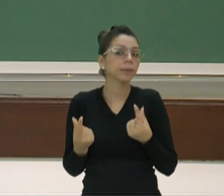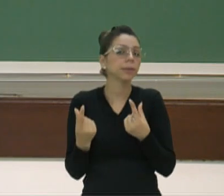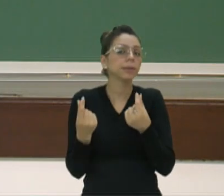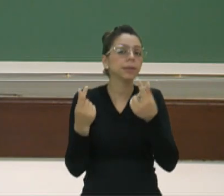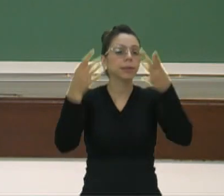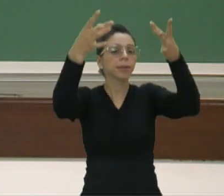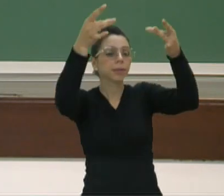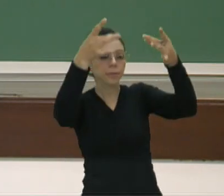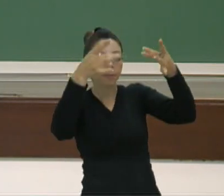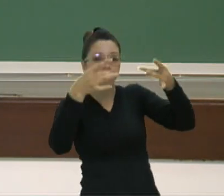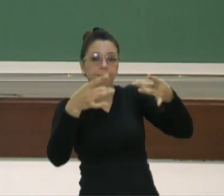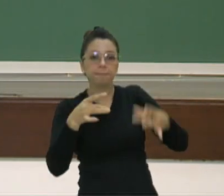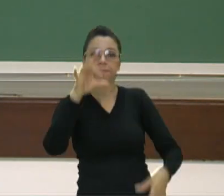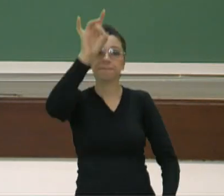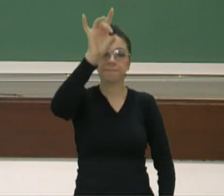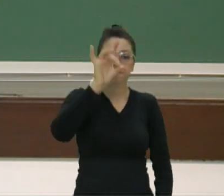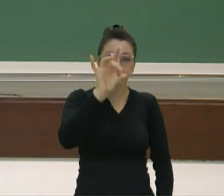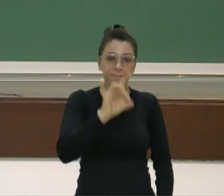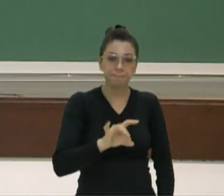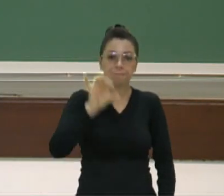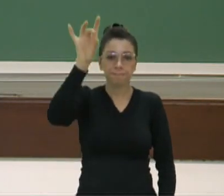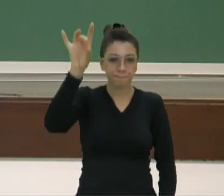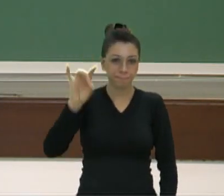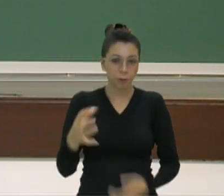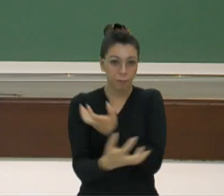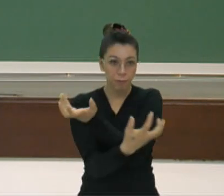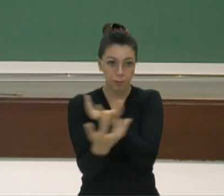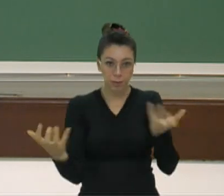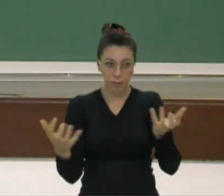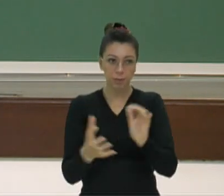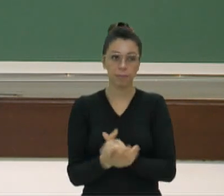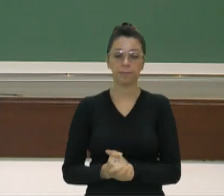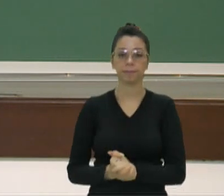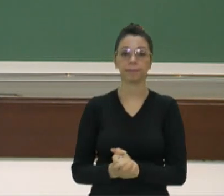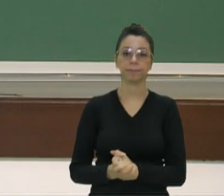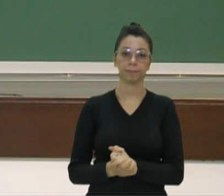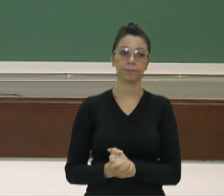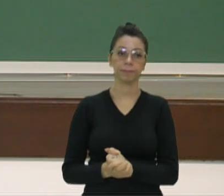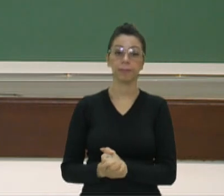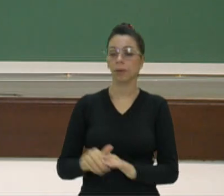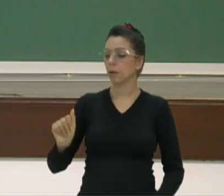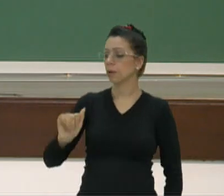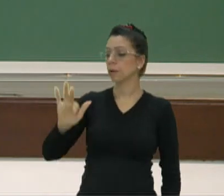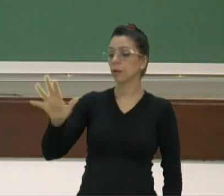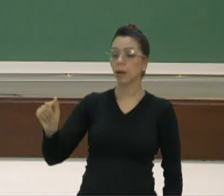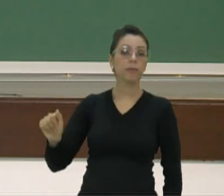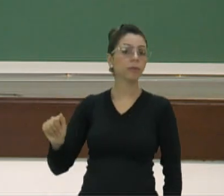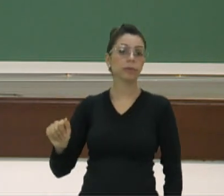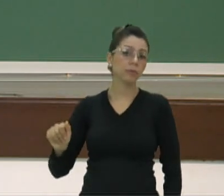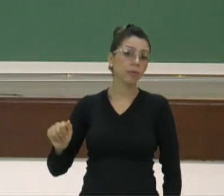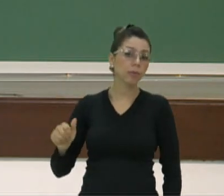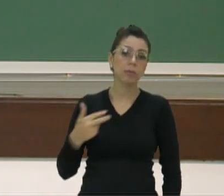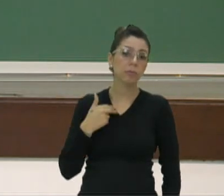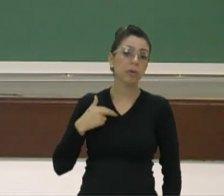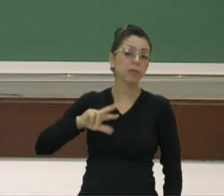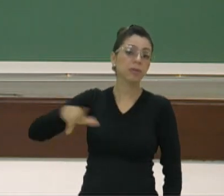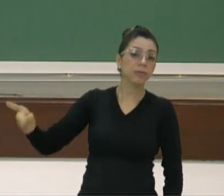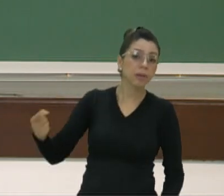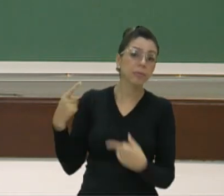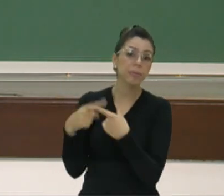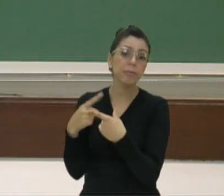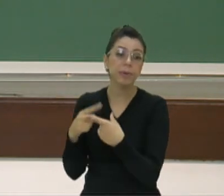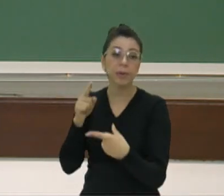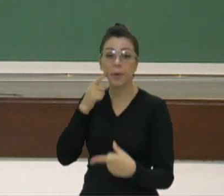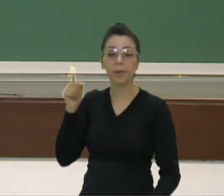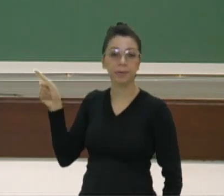de detalhes em cada uma dessas vegetações. Na parte da África não poderia ser diferente, então nós vamos ter